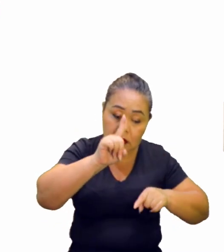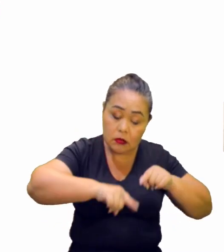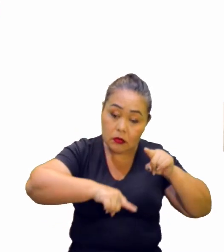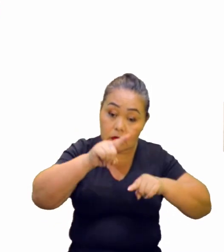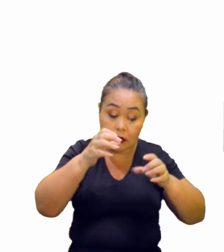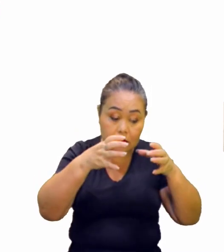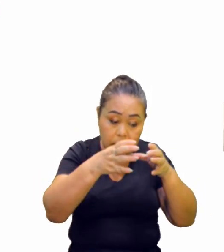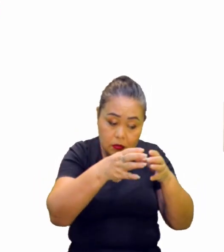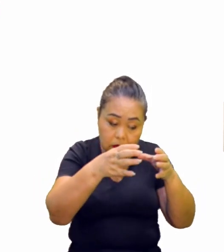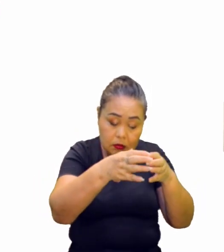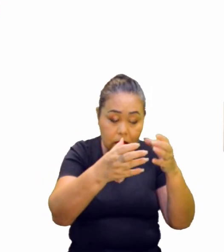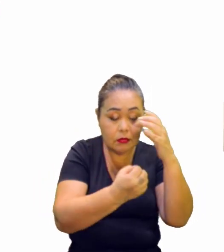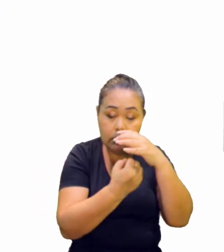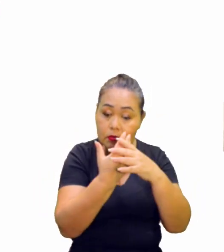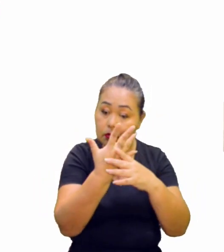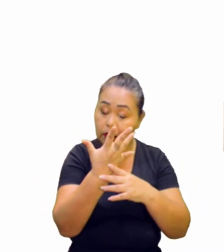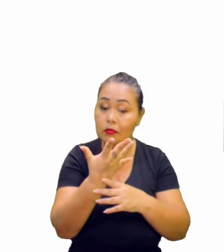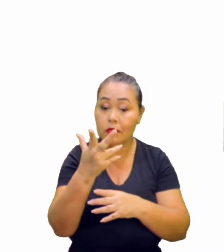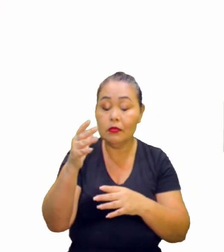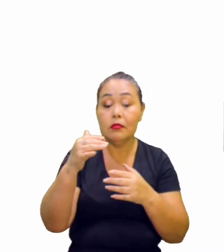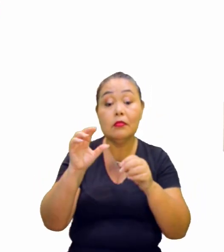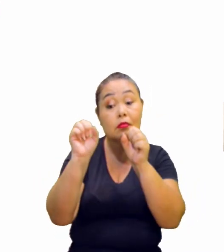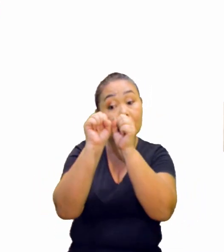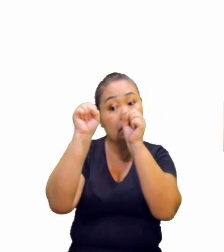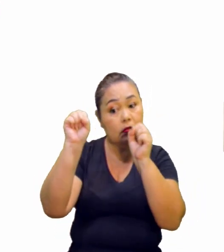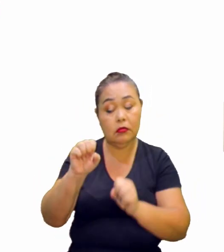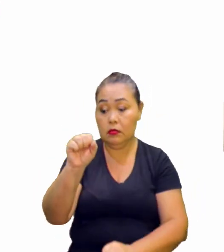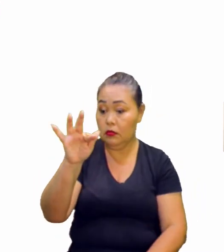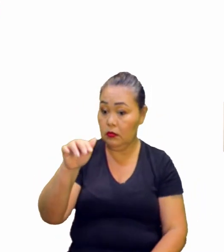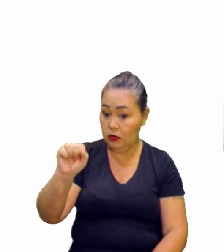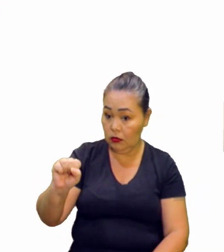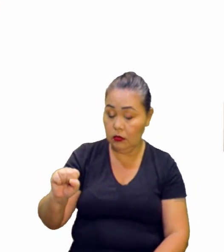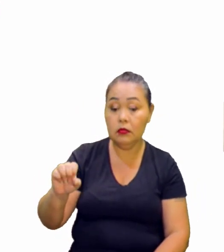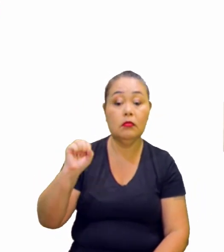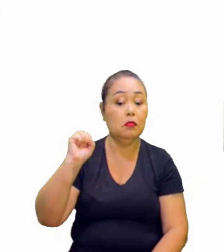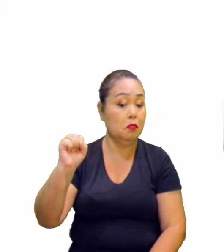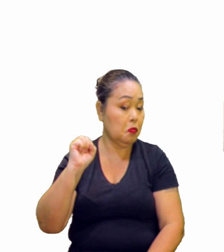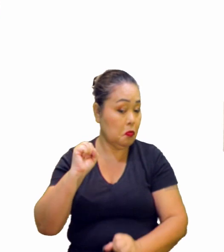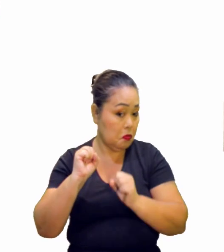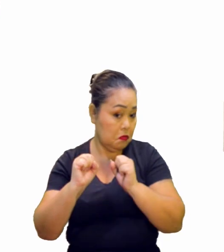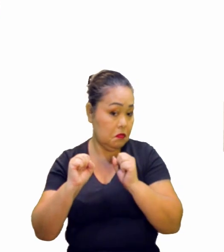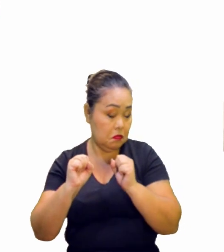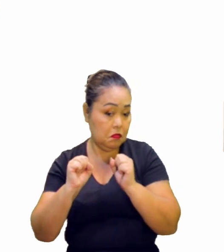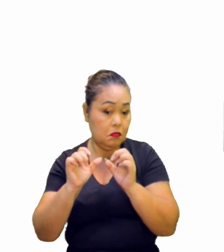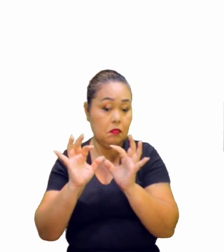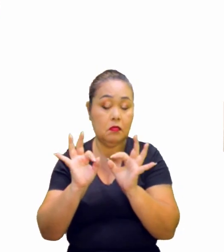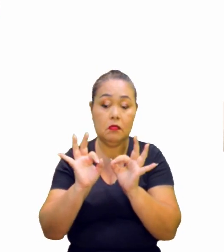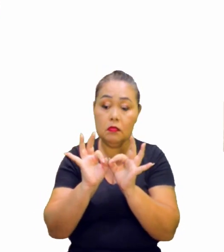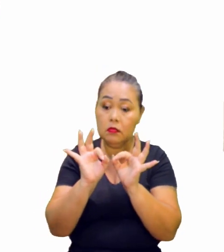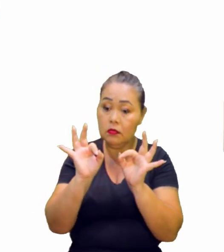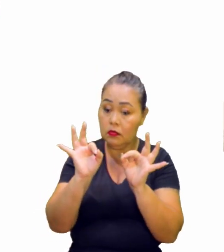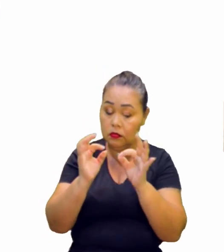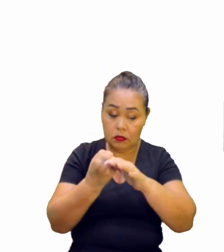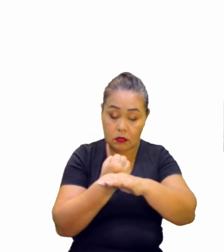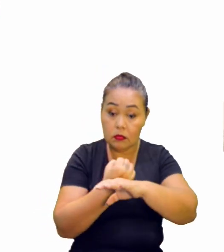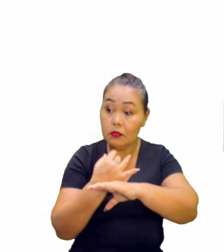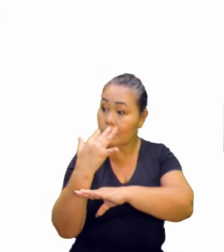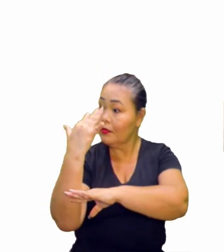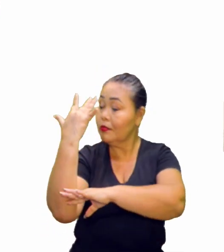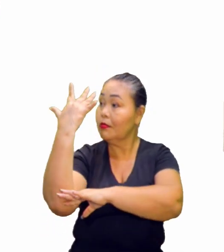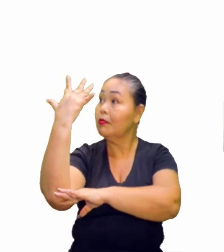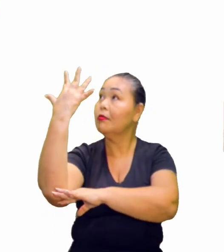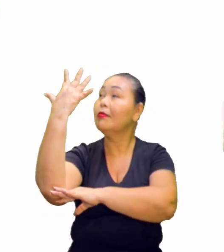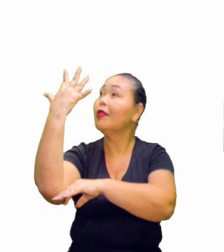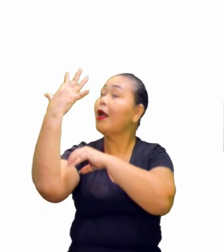cada espécie? Porque eu estou falando de um sistema SAF, então eu posso ter as espécies arbóreas